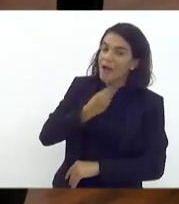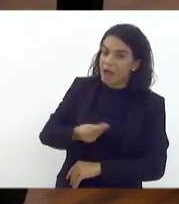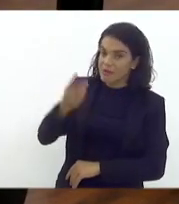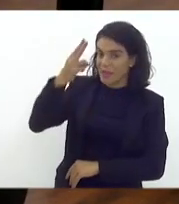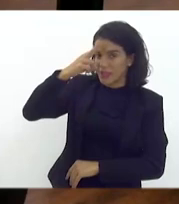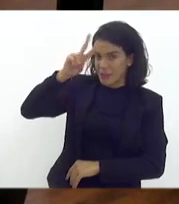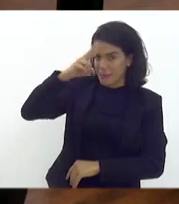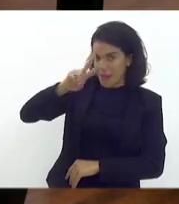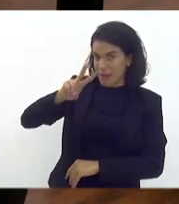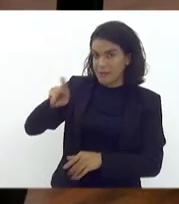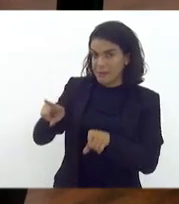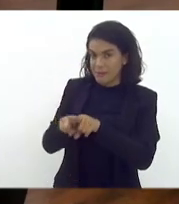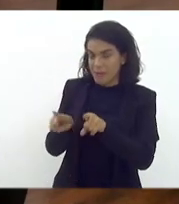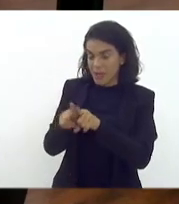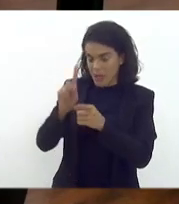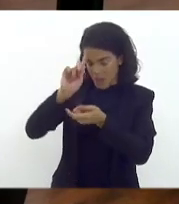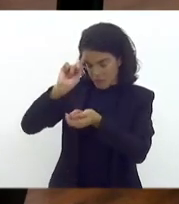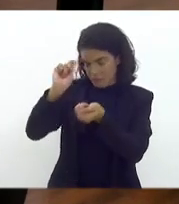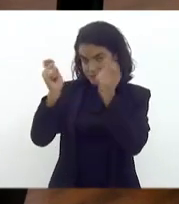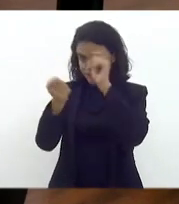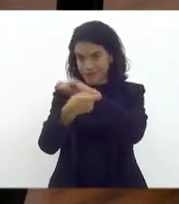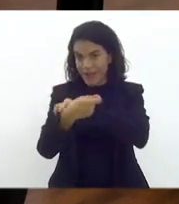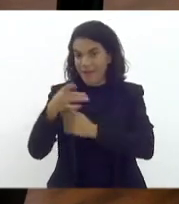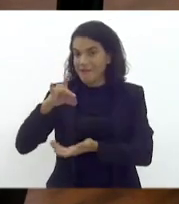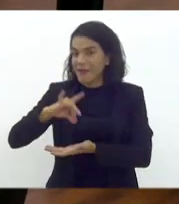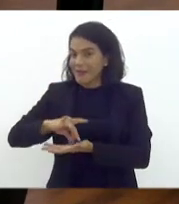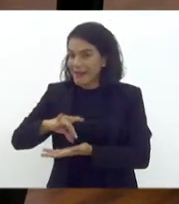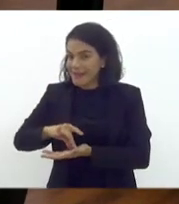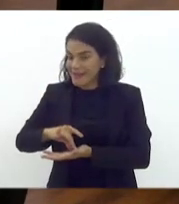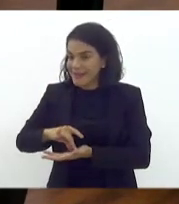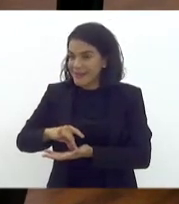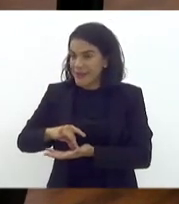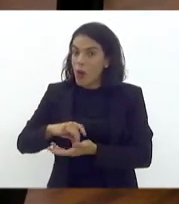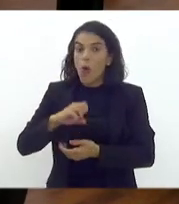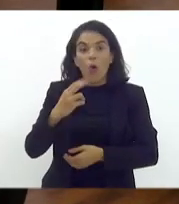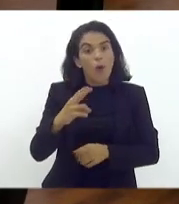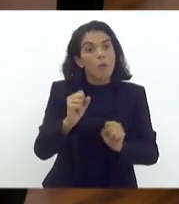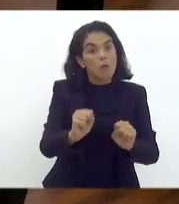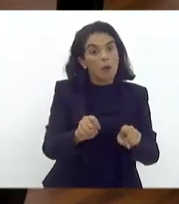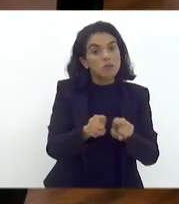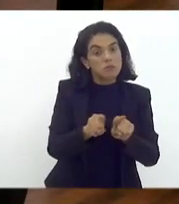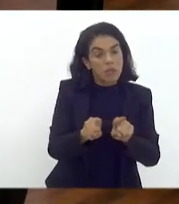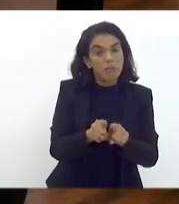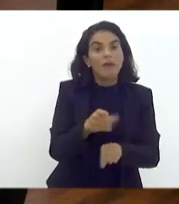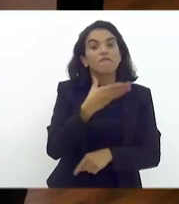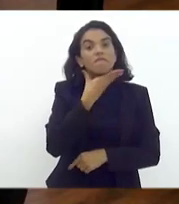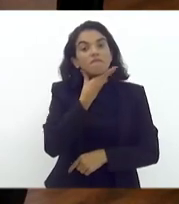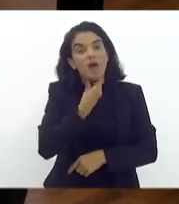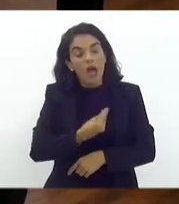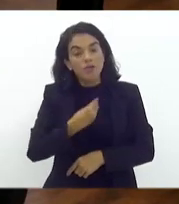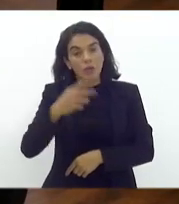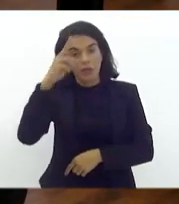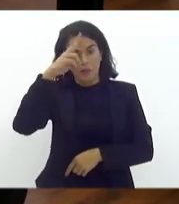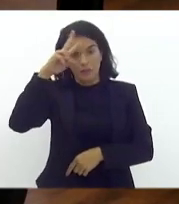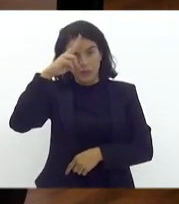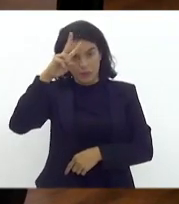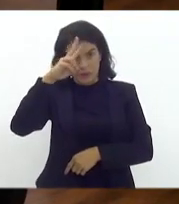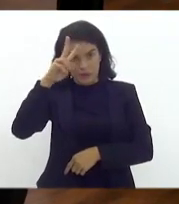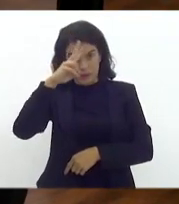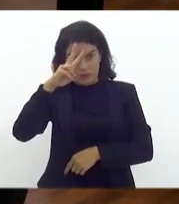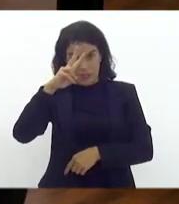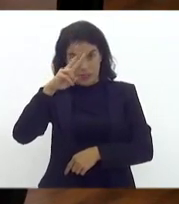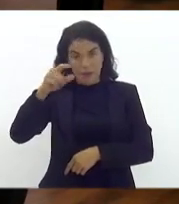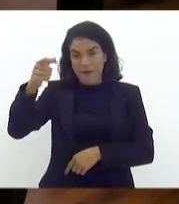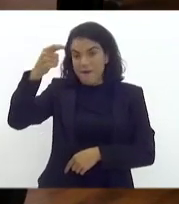realmente até distorcendo a verdade ou eu posso ter um reconhecimento falso baseado numa